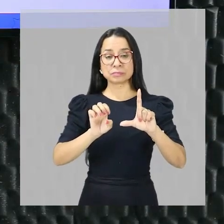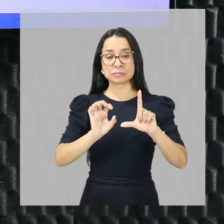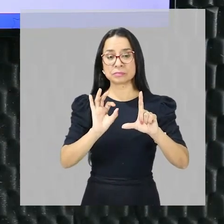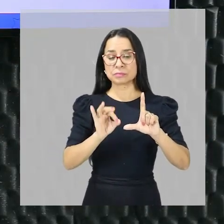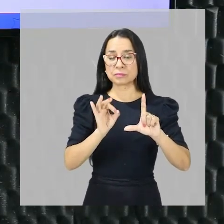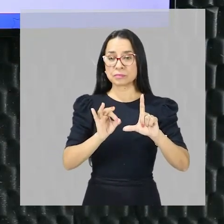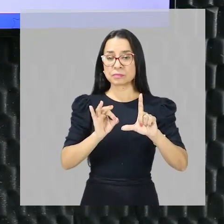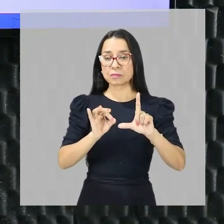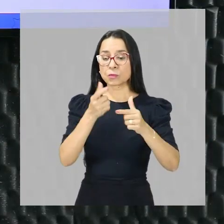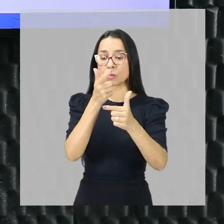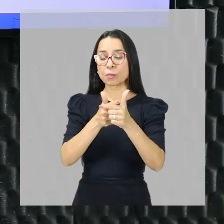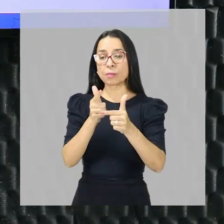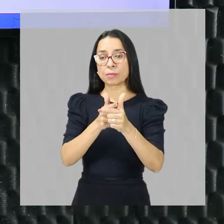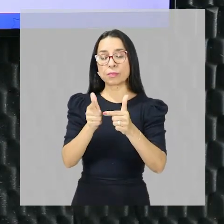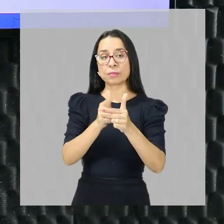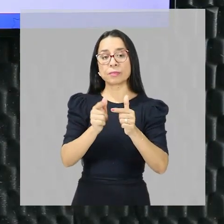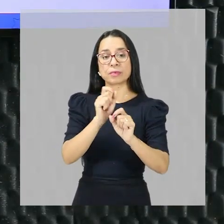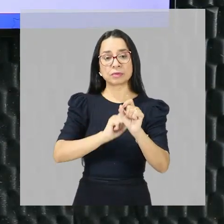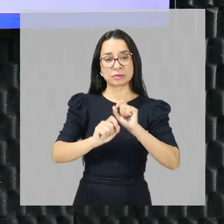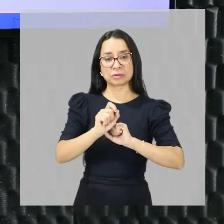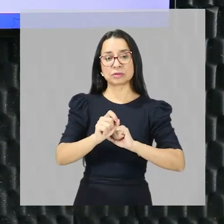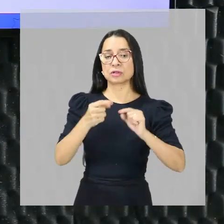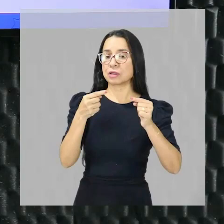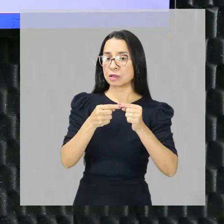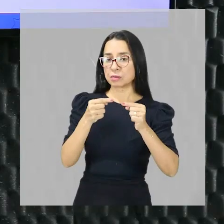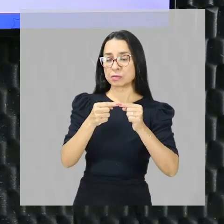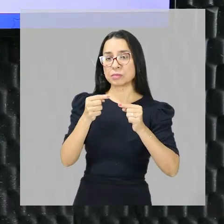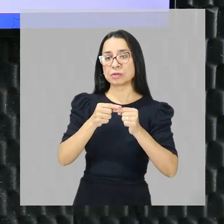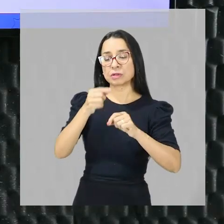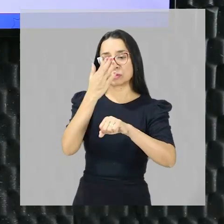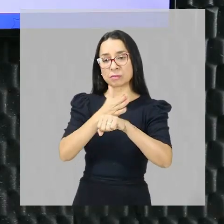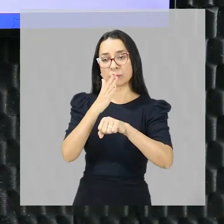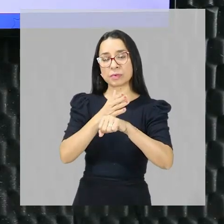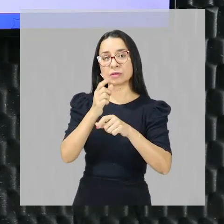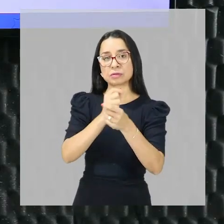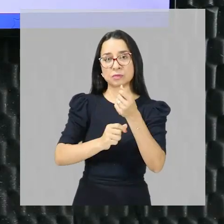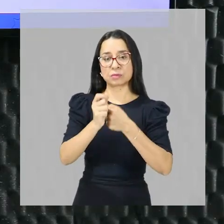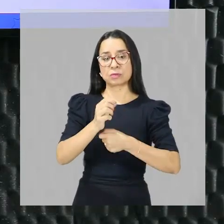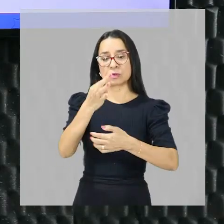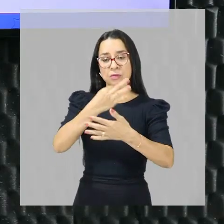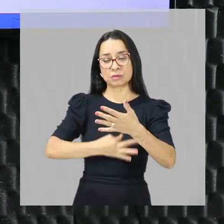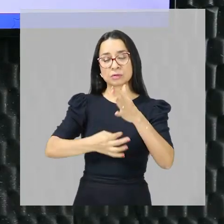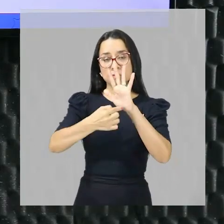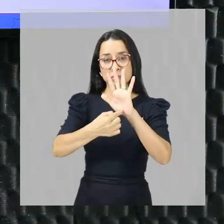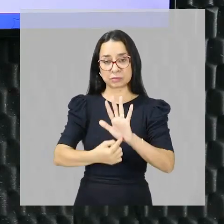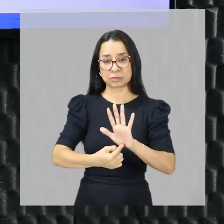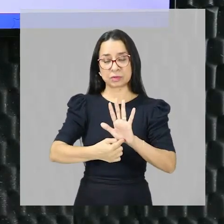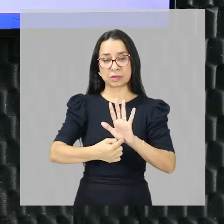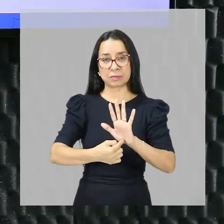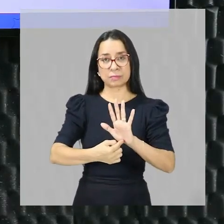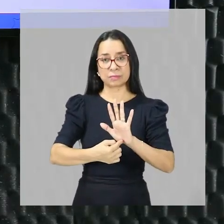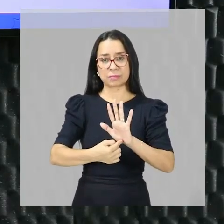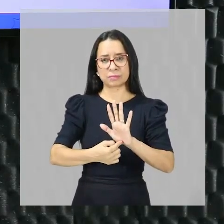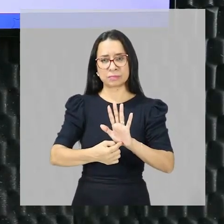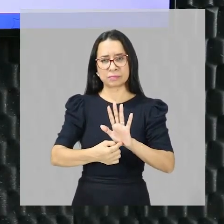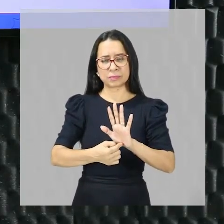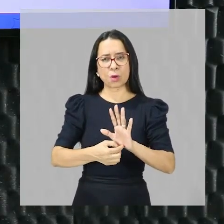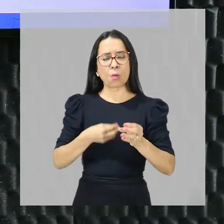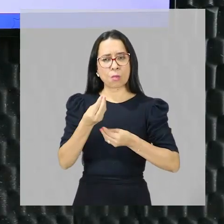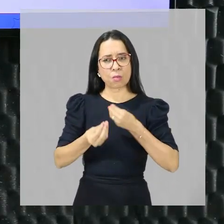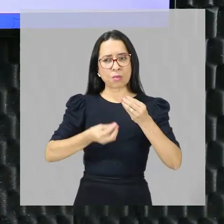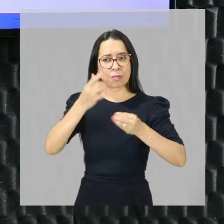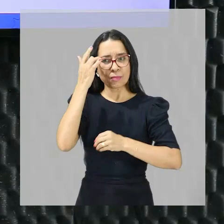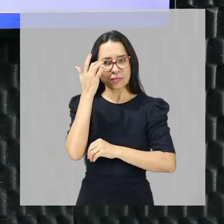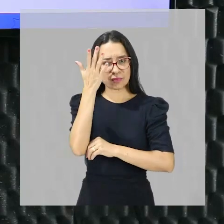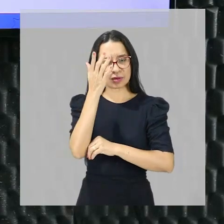certo? Uma dessas problemáticas vai estar atrelada à atividade econômica que o texto vai me dizer. Você está vendo como fica mais fácil de tu conseguir